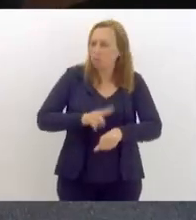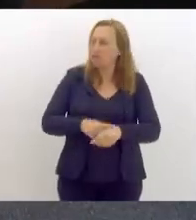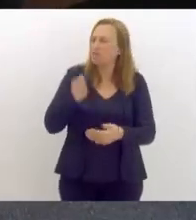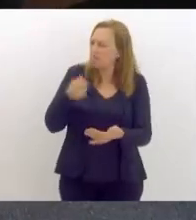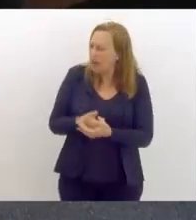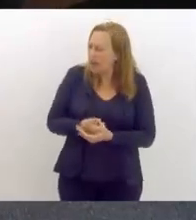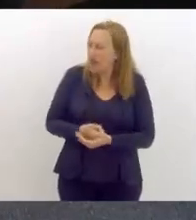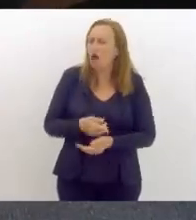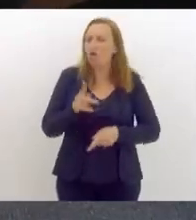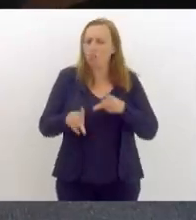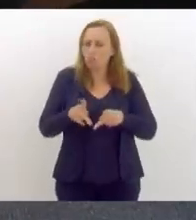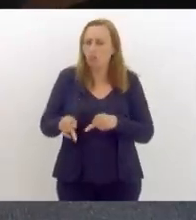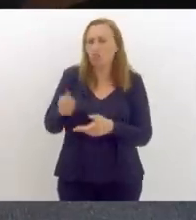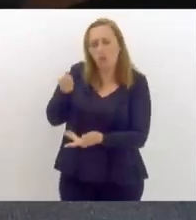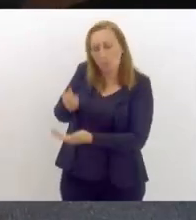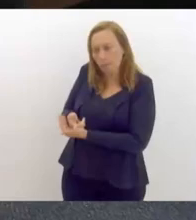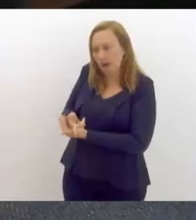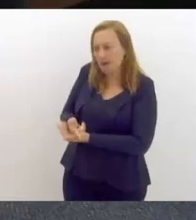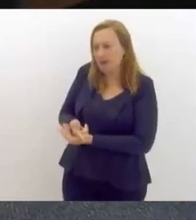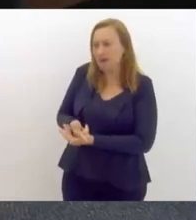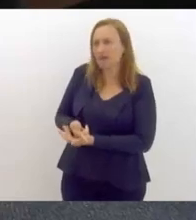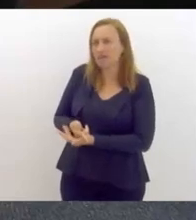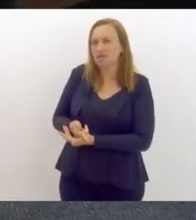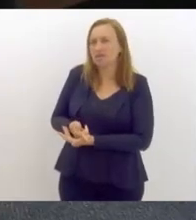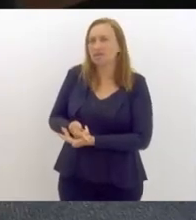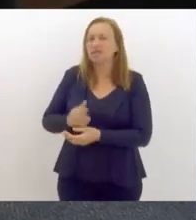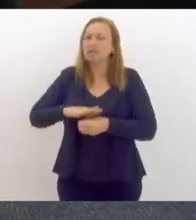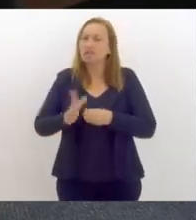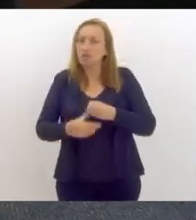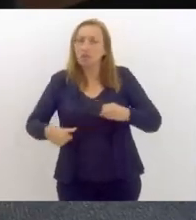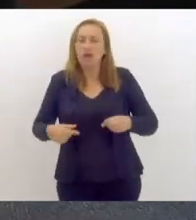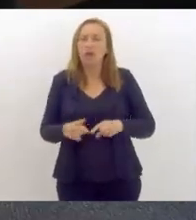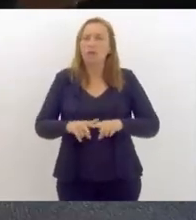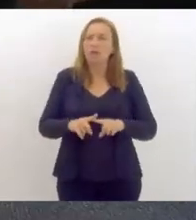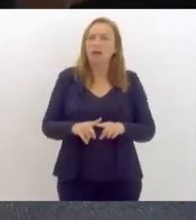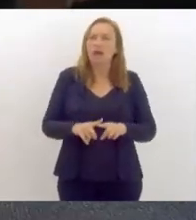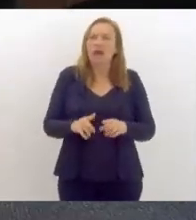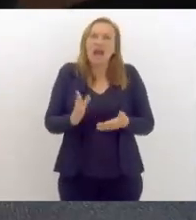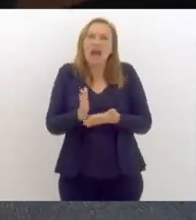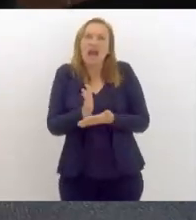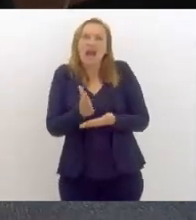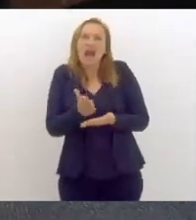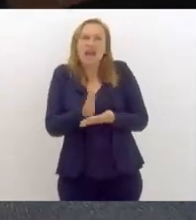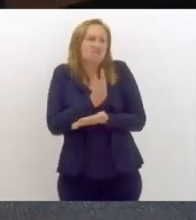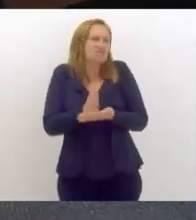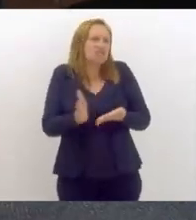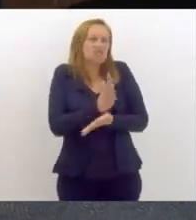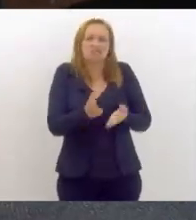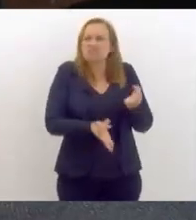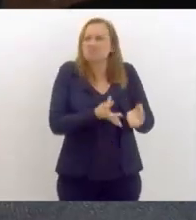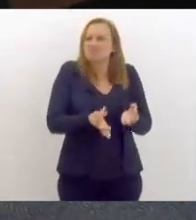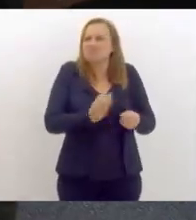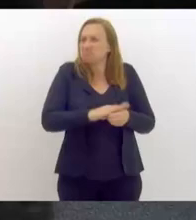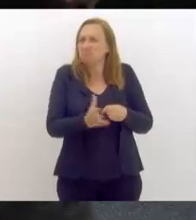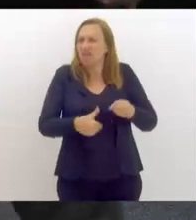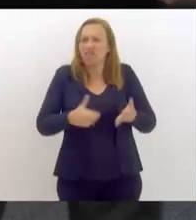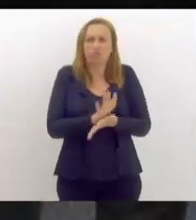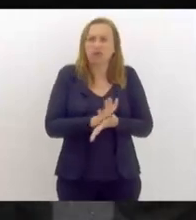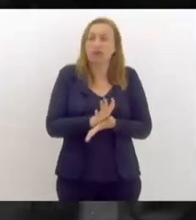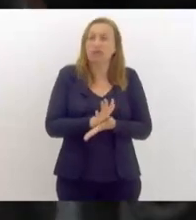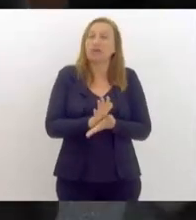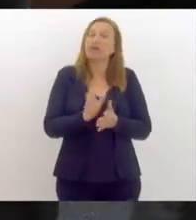paga a conta chega a população paga água e esgoto e às vezes nem esgoto tratado tem que é um crime ambiental